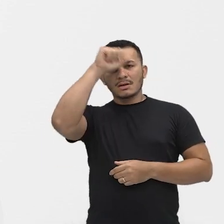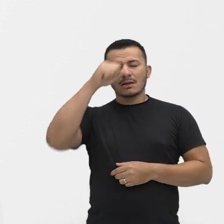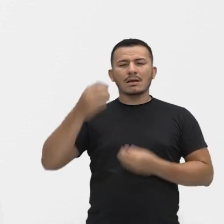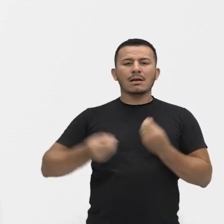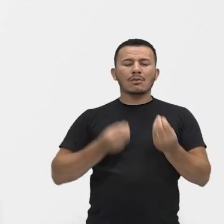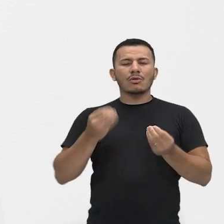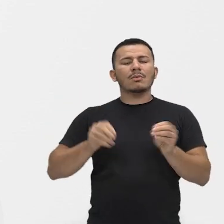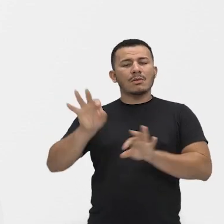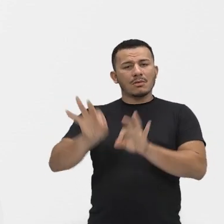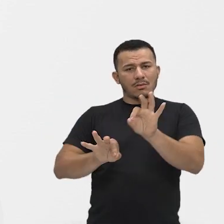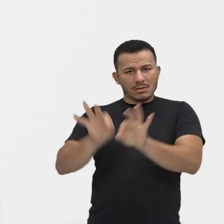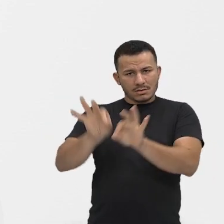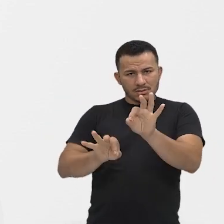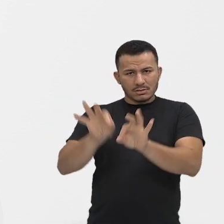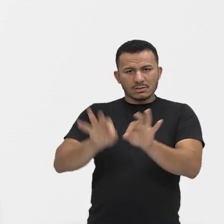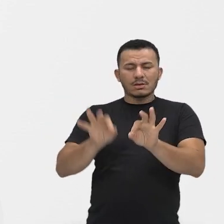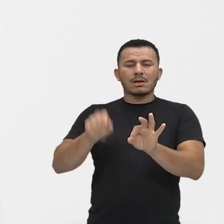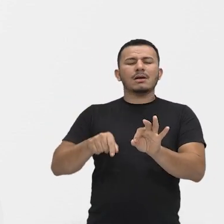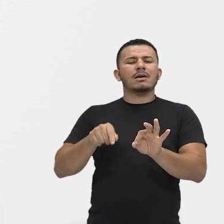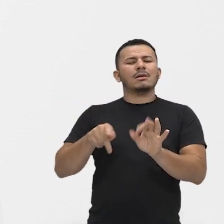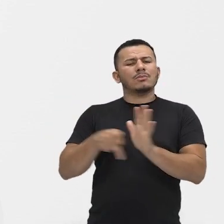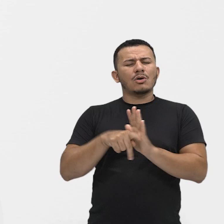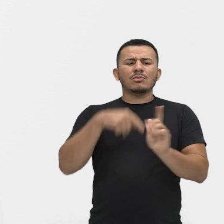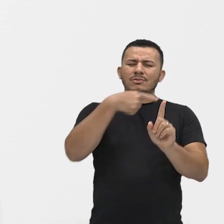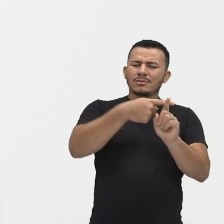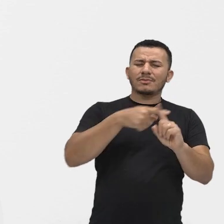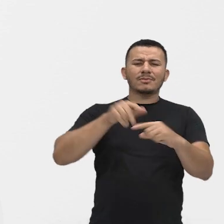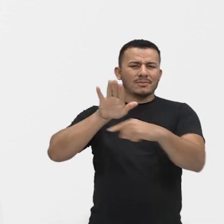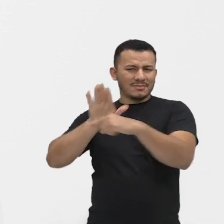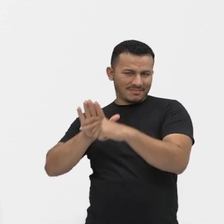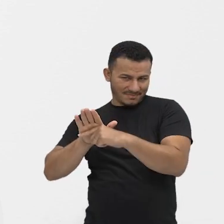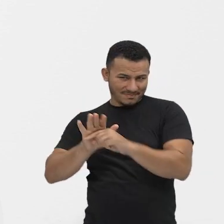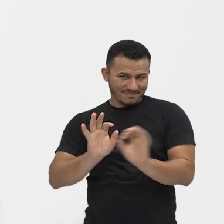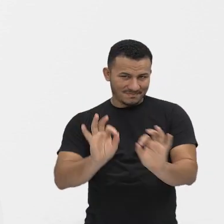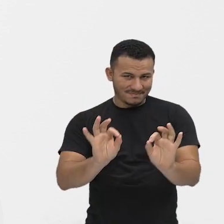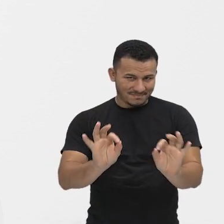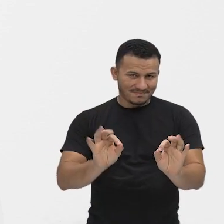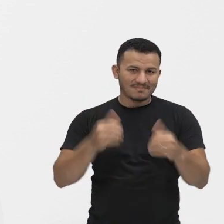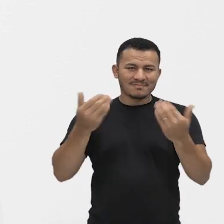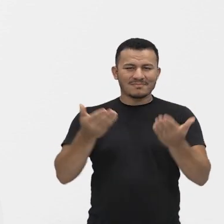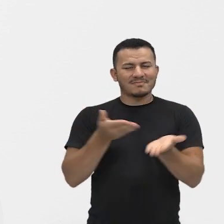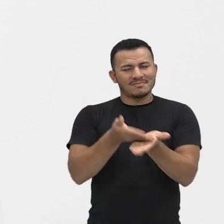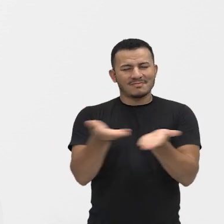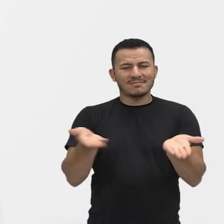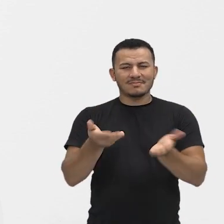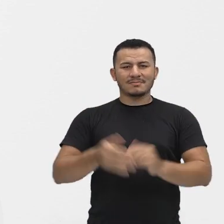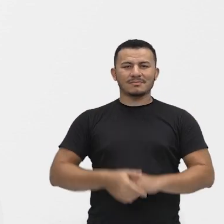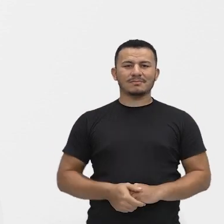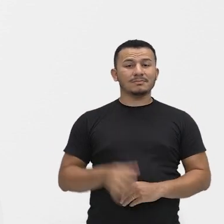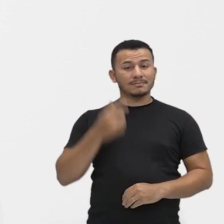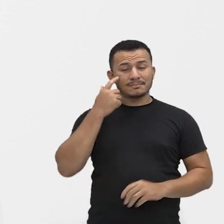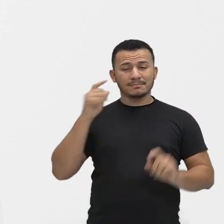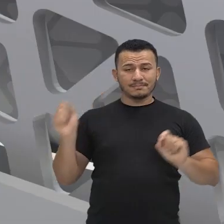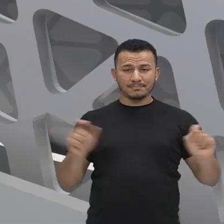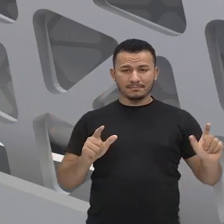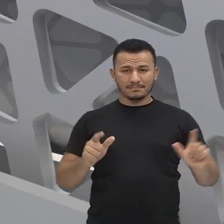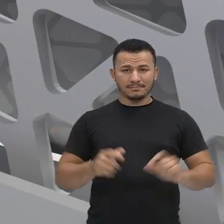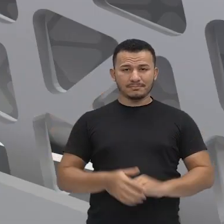de adição e subtração. Então, vem comigo. Olha lá o que nós temos.